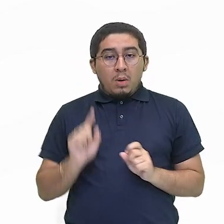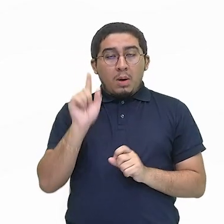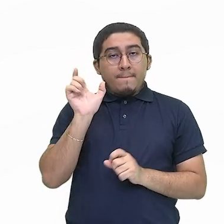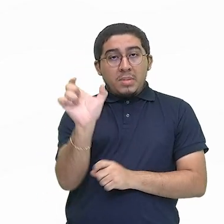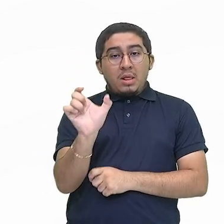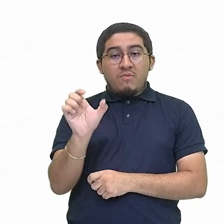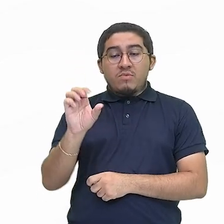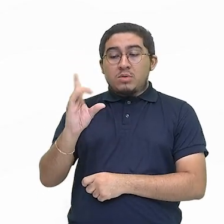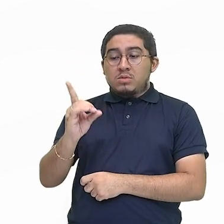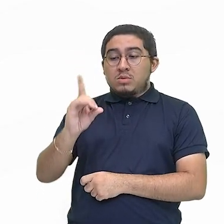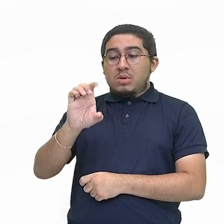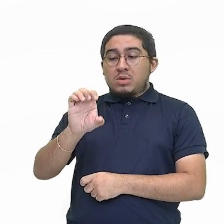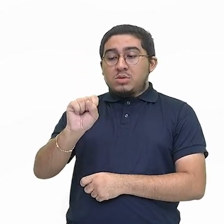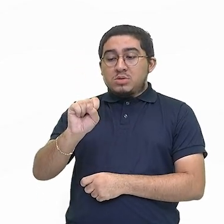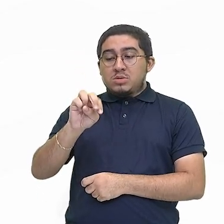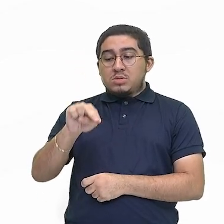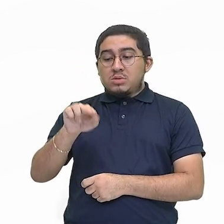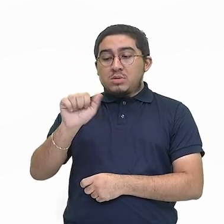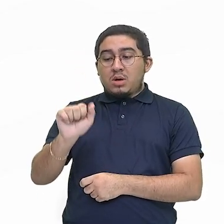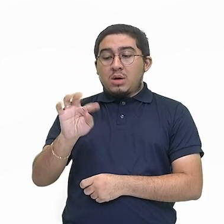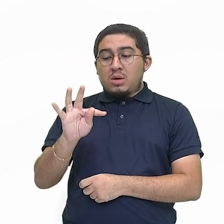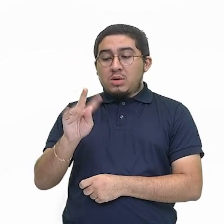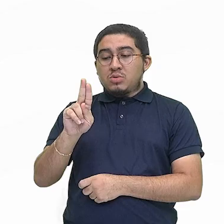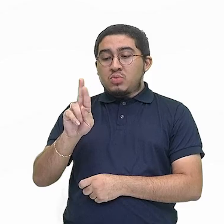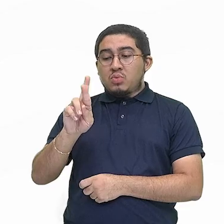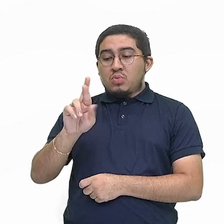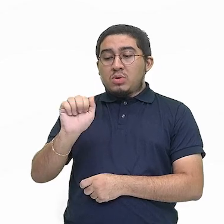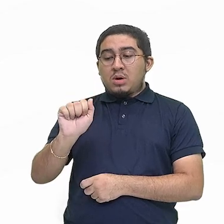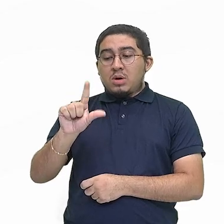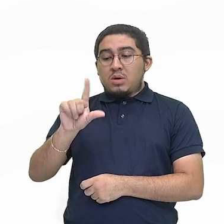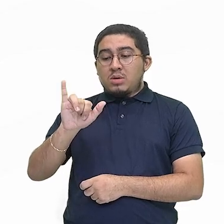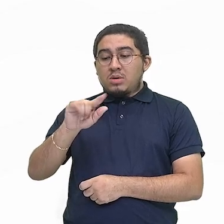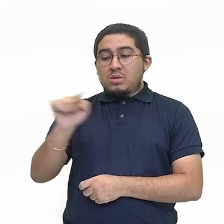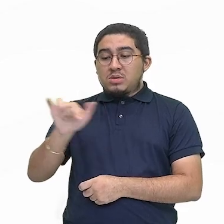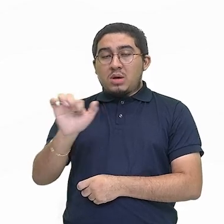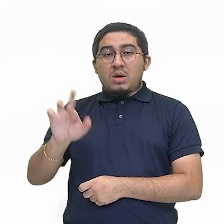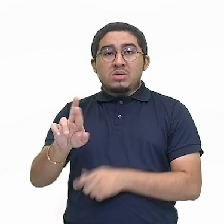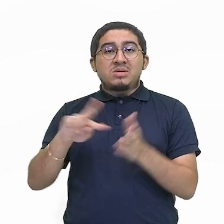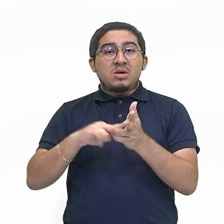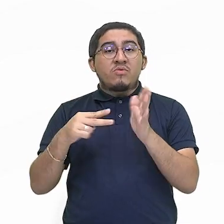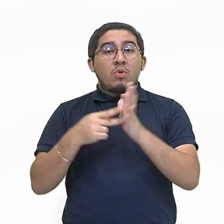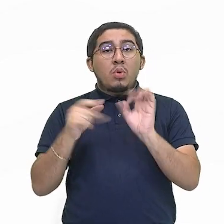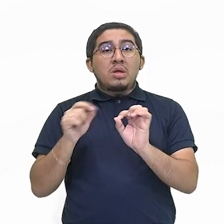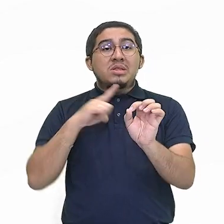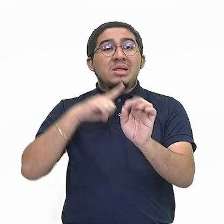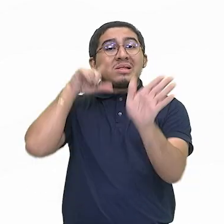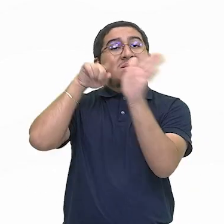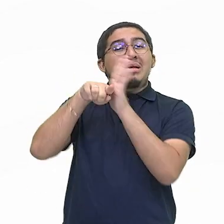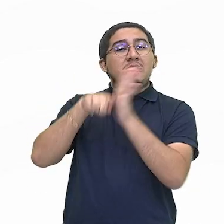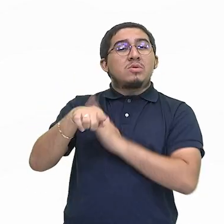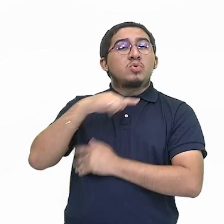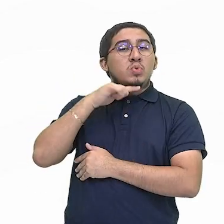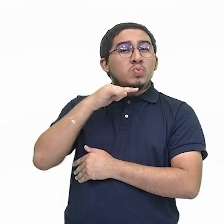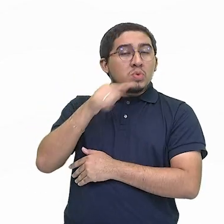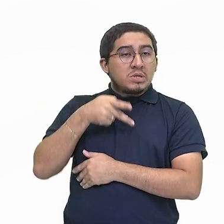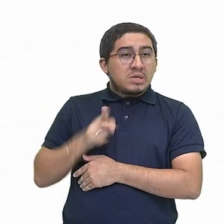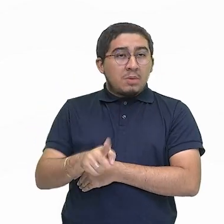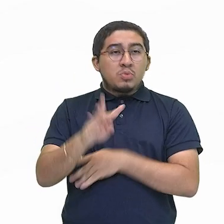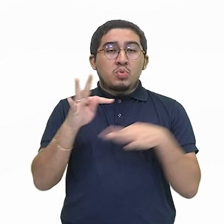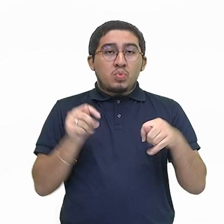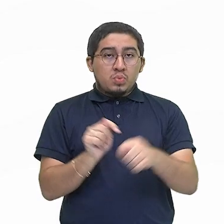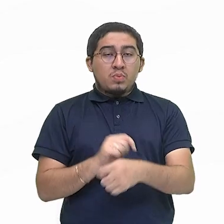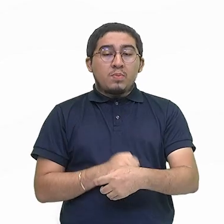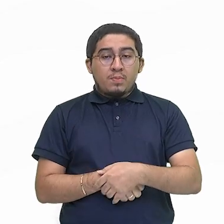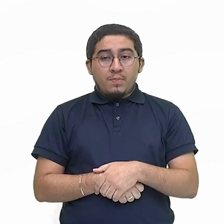nossas certezas, né? Aquilo que a gente tinha como certeza, ela vai questionar, certo? E aí, então, nós vamos ver aqui